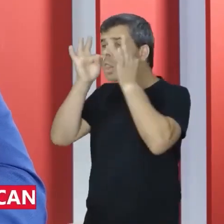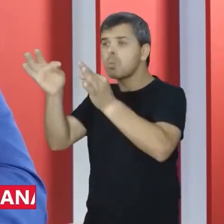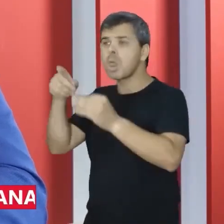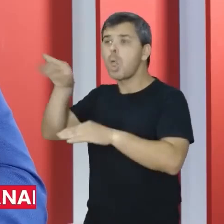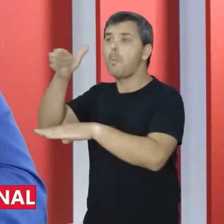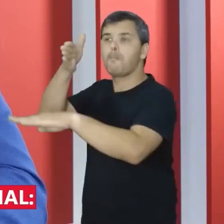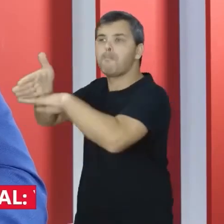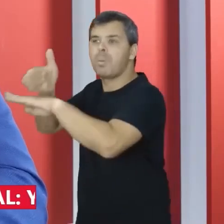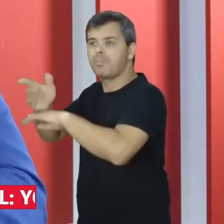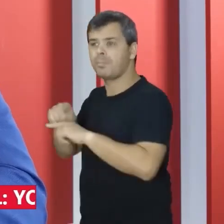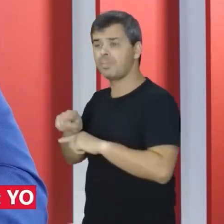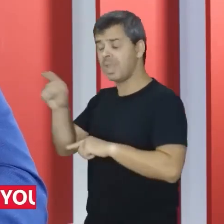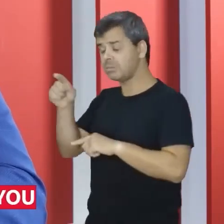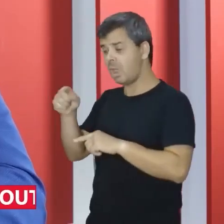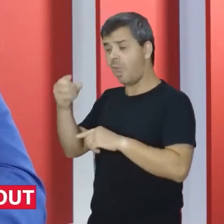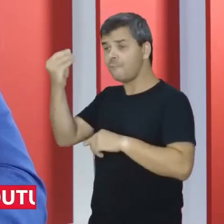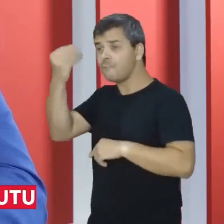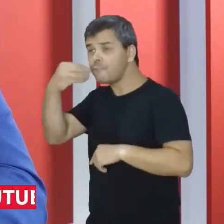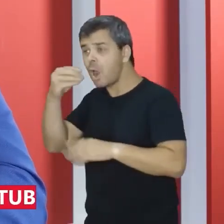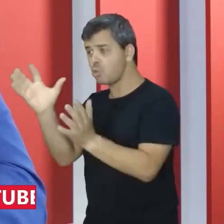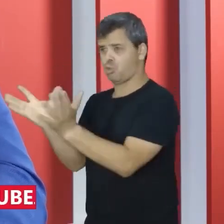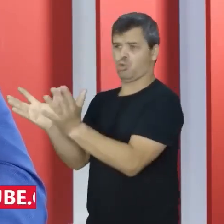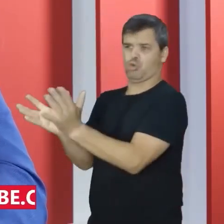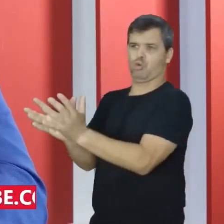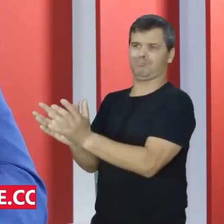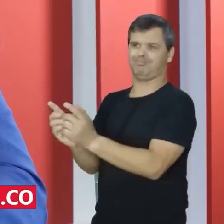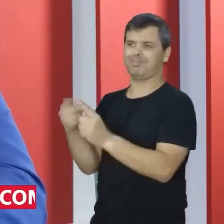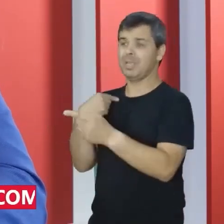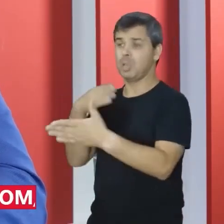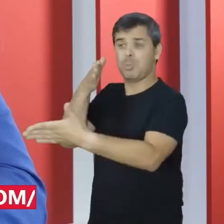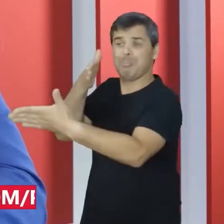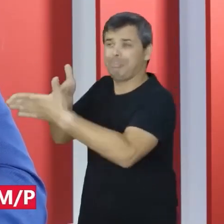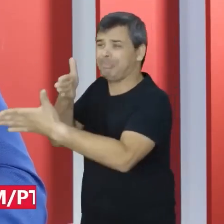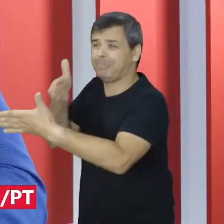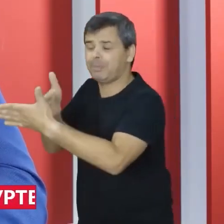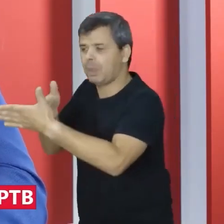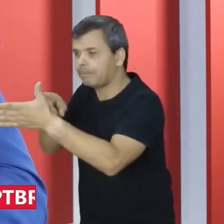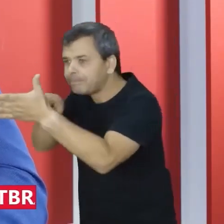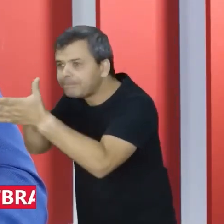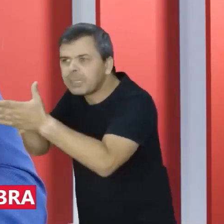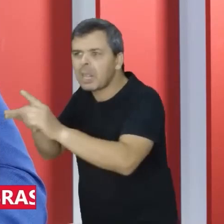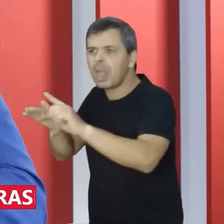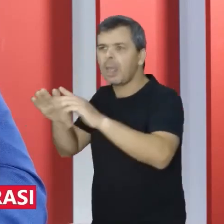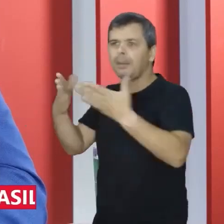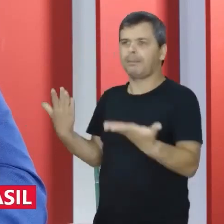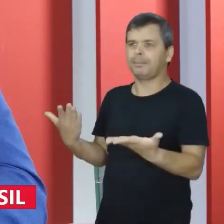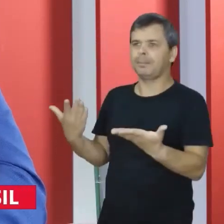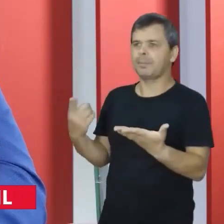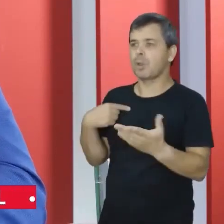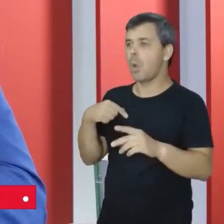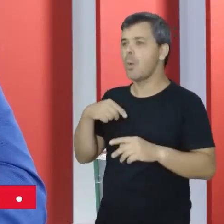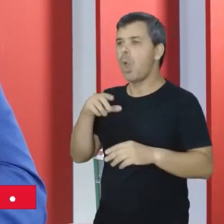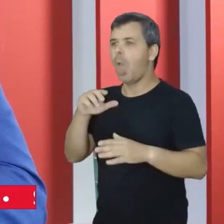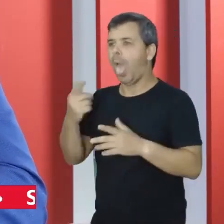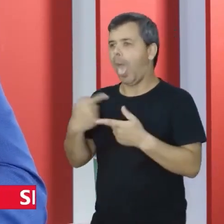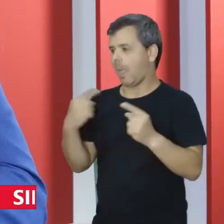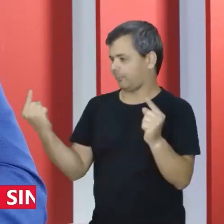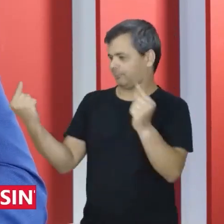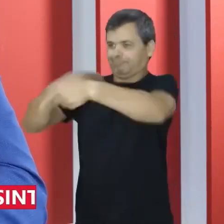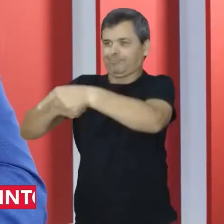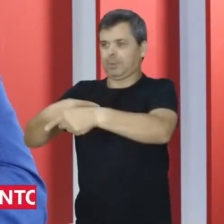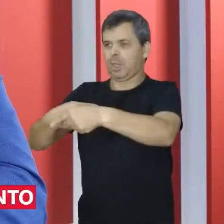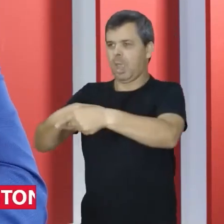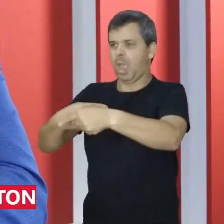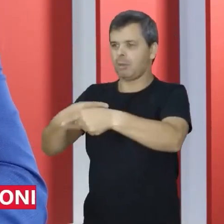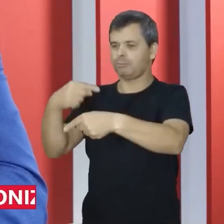ir. Isso enfraquece a comissão. Isso impede a gente de investigar. E olha só como a oposição é. A oposição tinha acusado